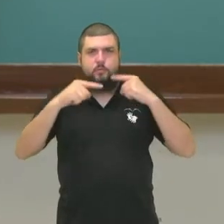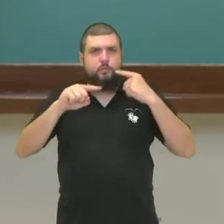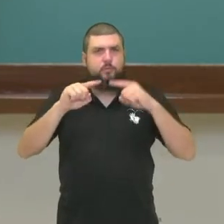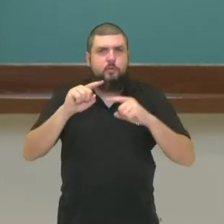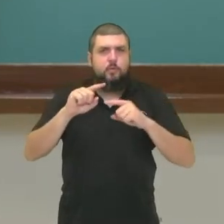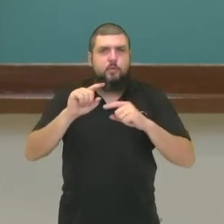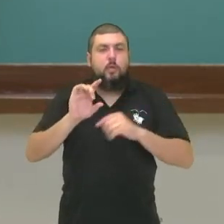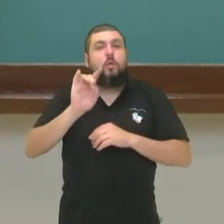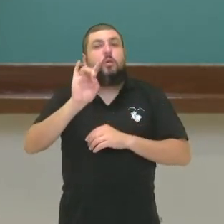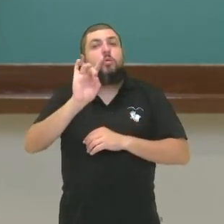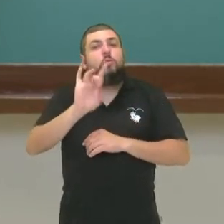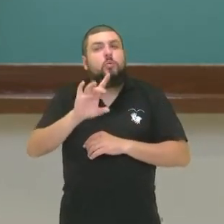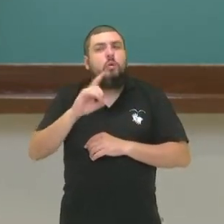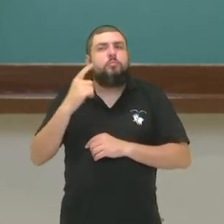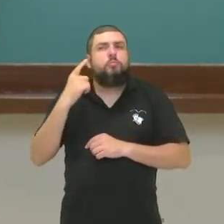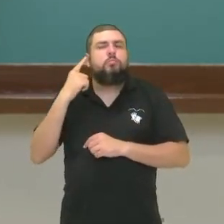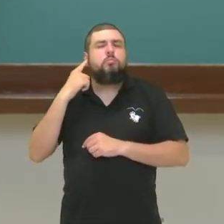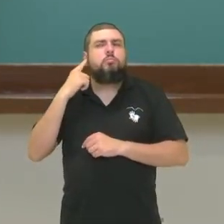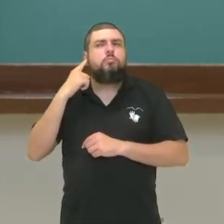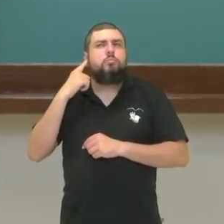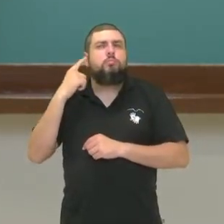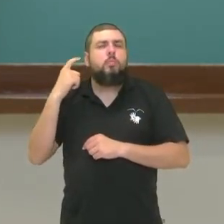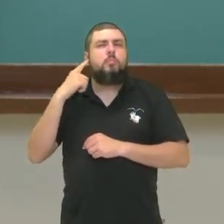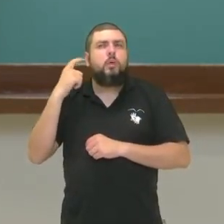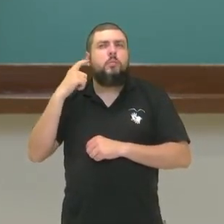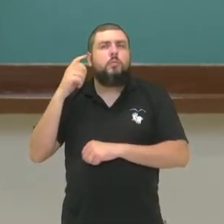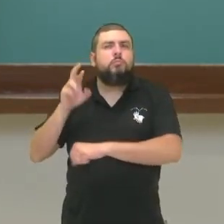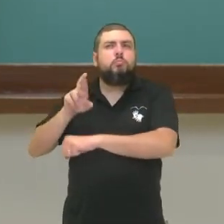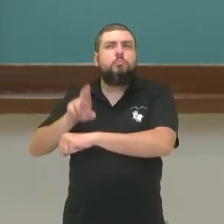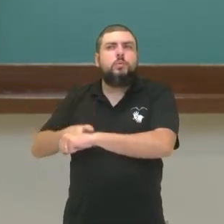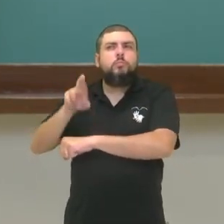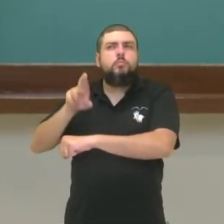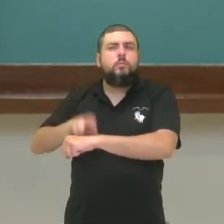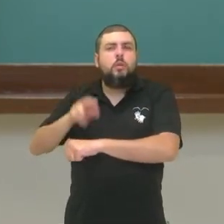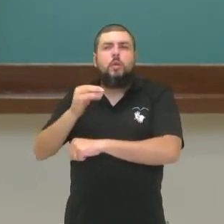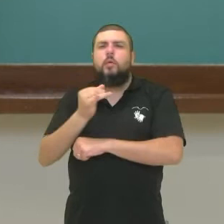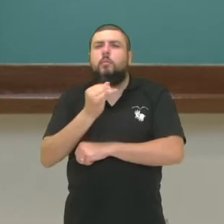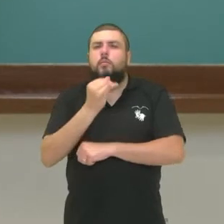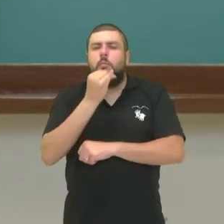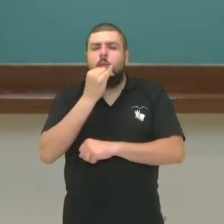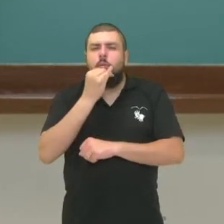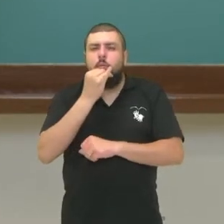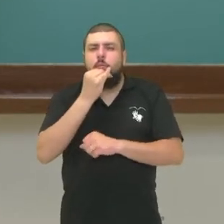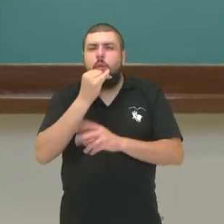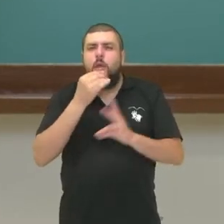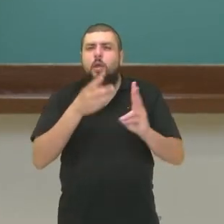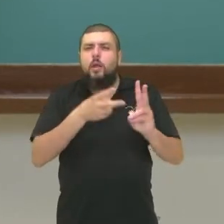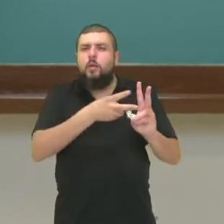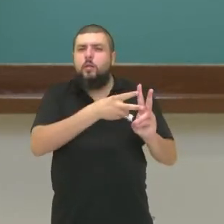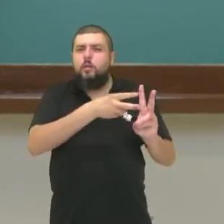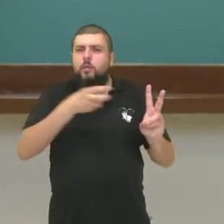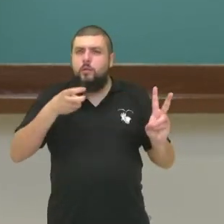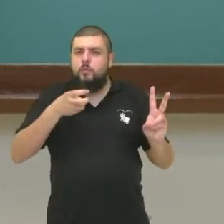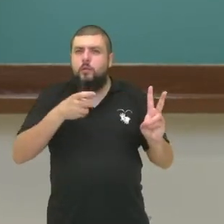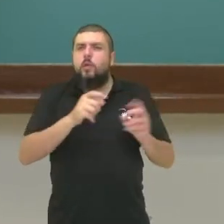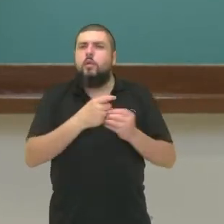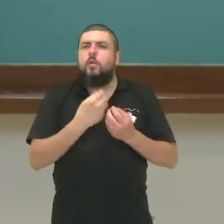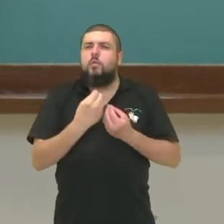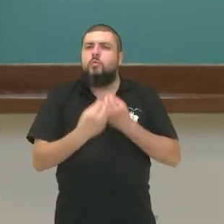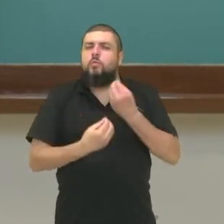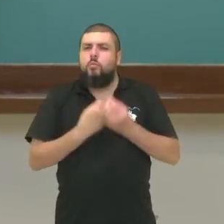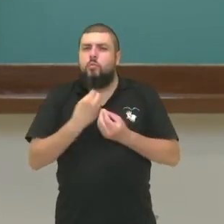batida que marque o ritmo. Por exemplo, as danças indígenas. As danças indígenas não acontecem com